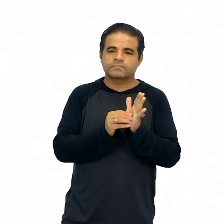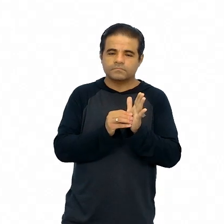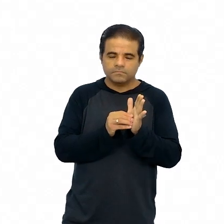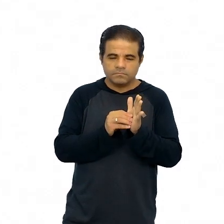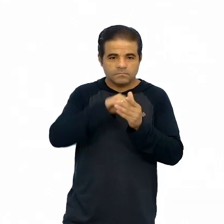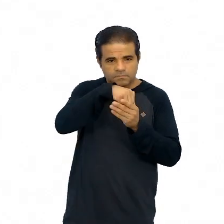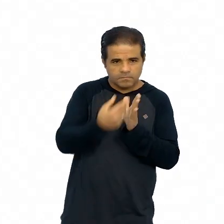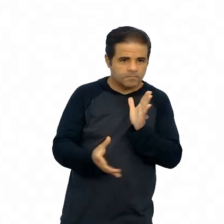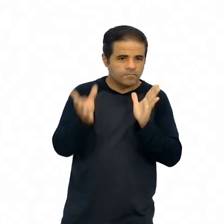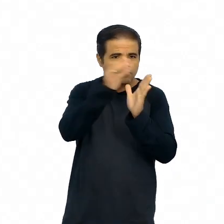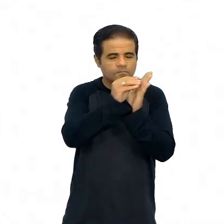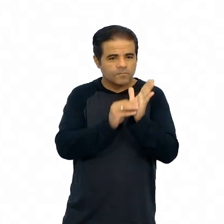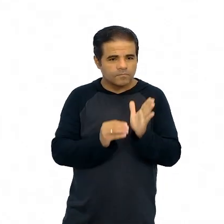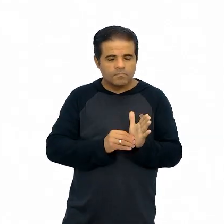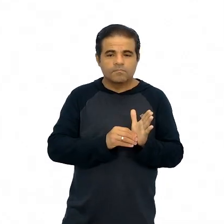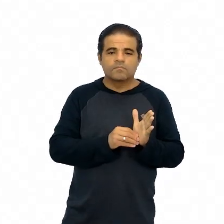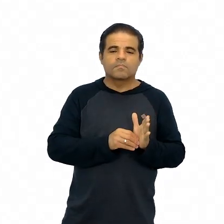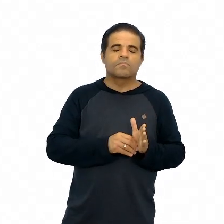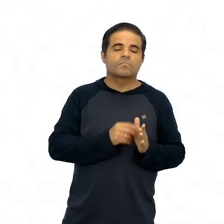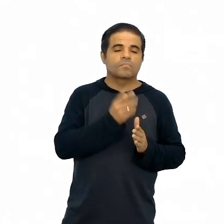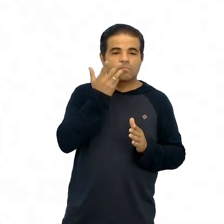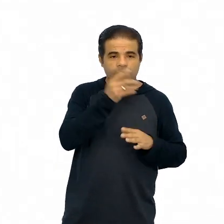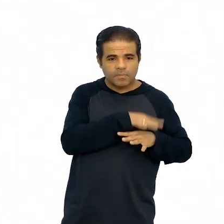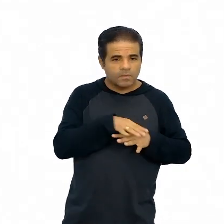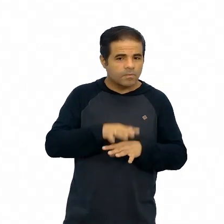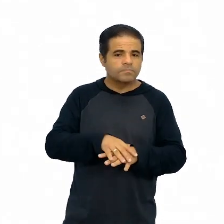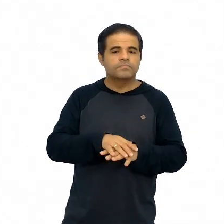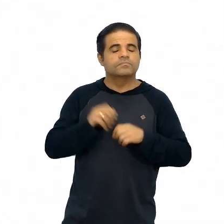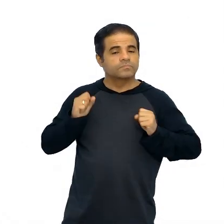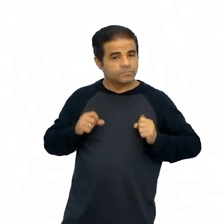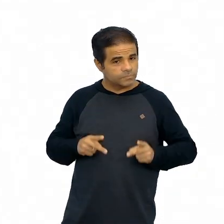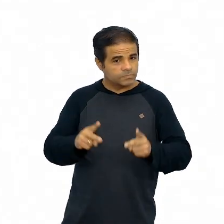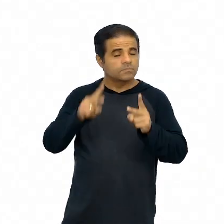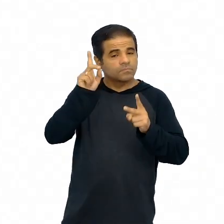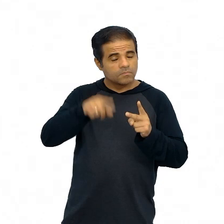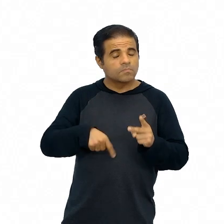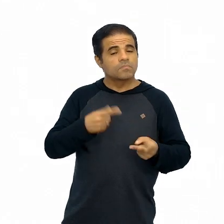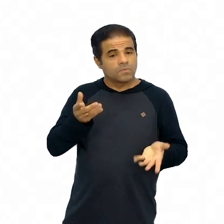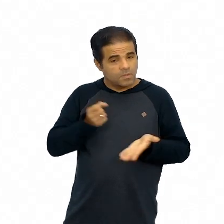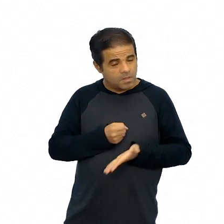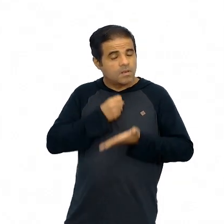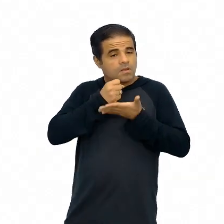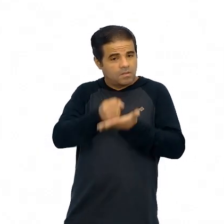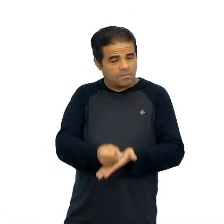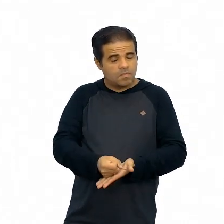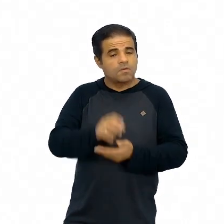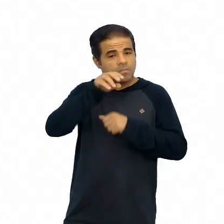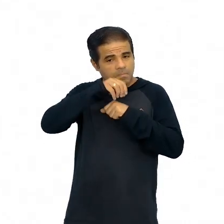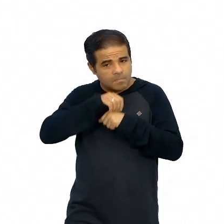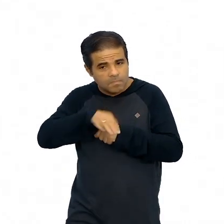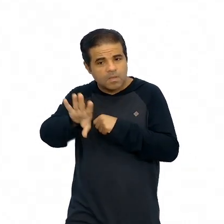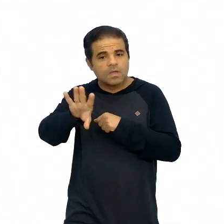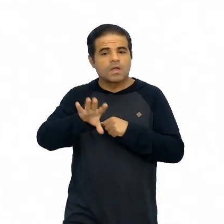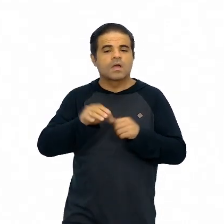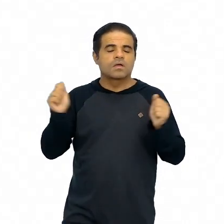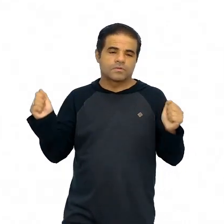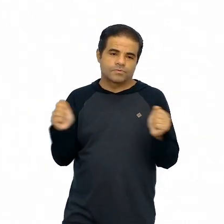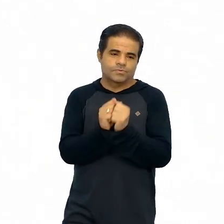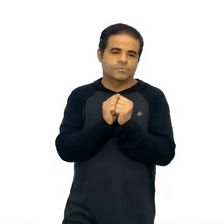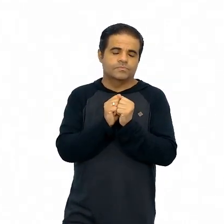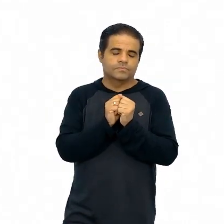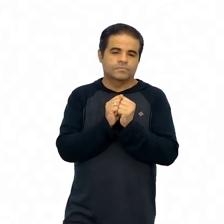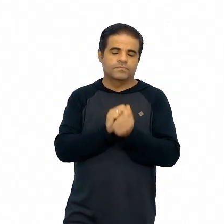O conteúdo do horizonte matemático, esse não aconteceu ainda, esse é o que eles vão passar lá em junho para a